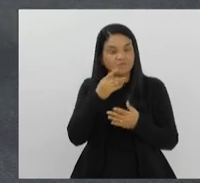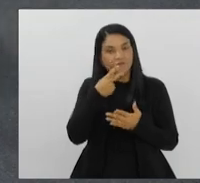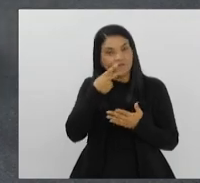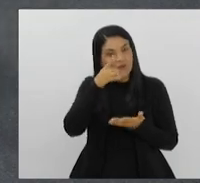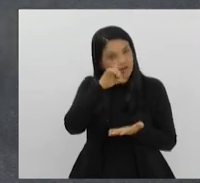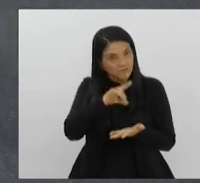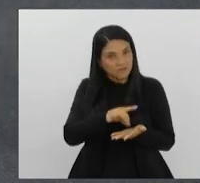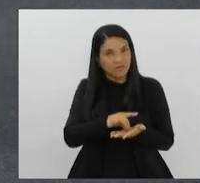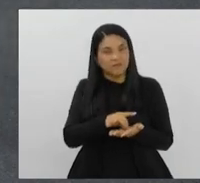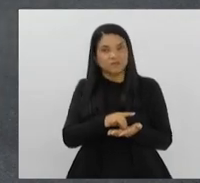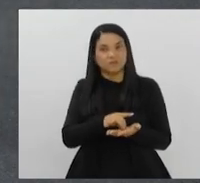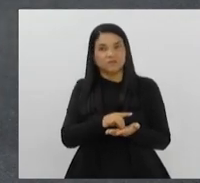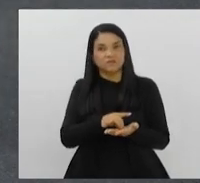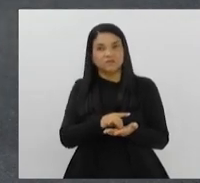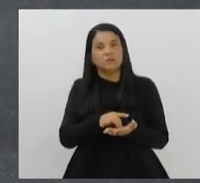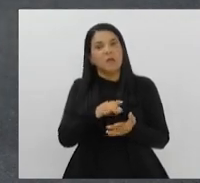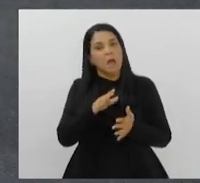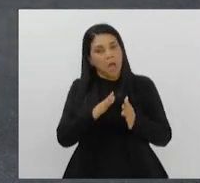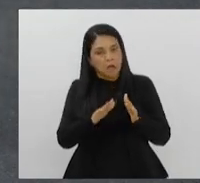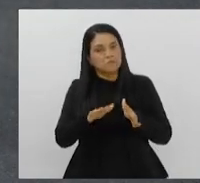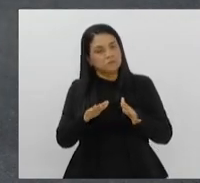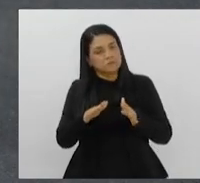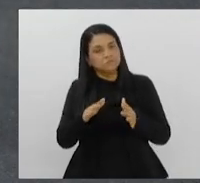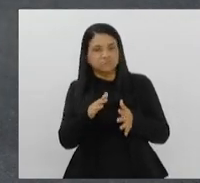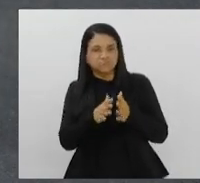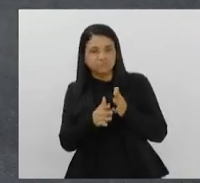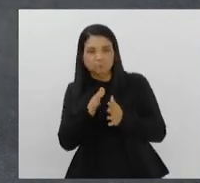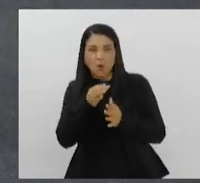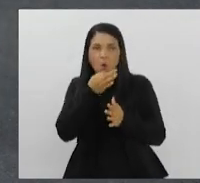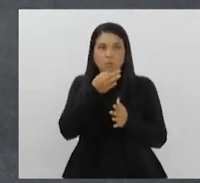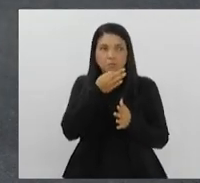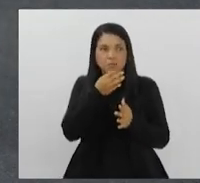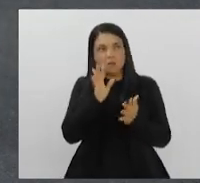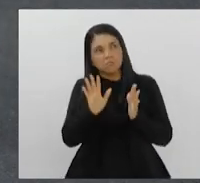verdade, possam até se confundir em algum momento, dar uma opinião,